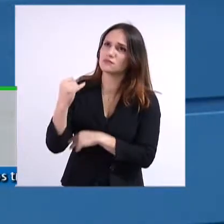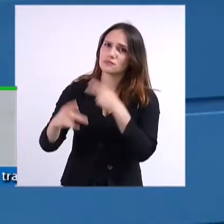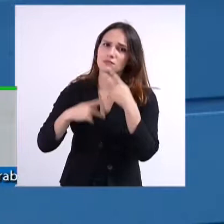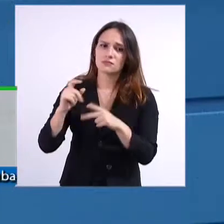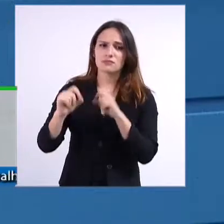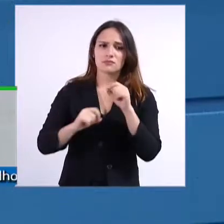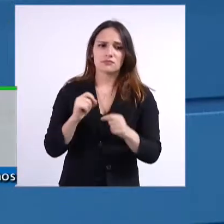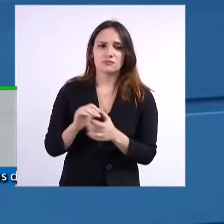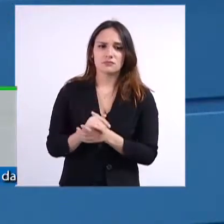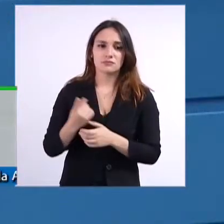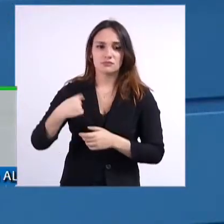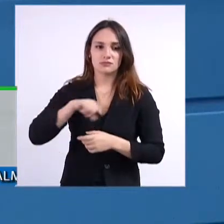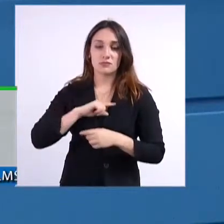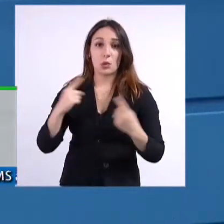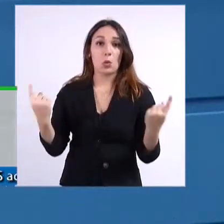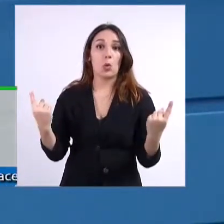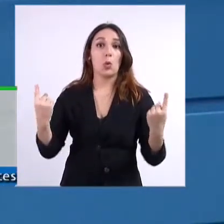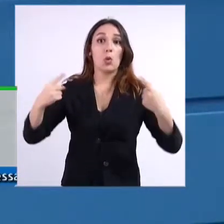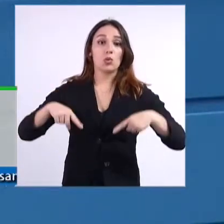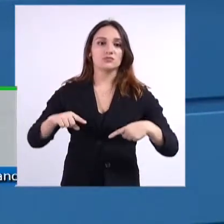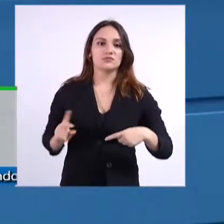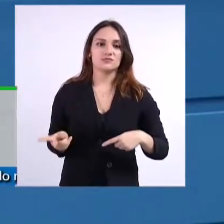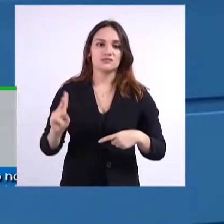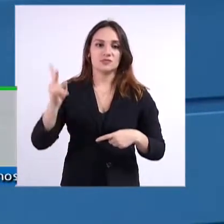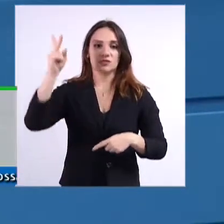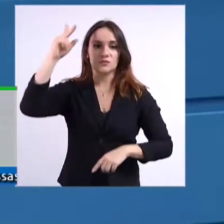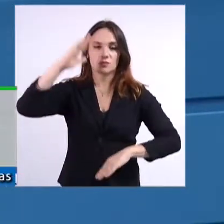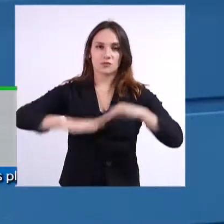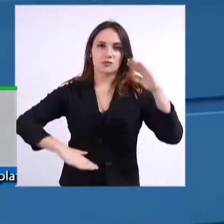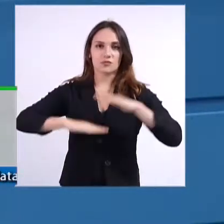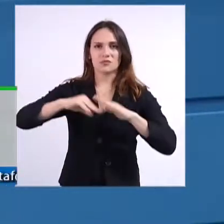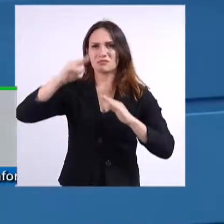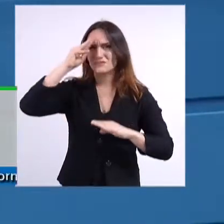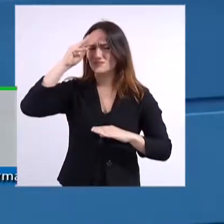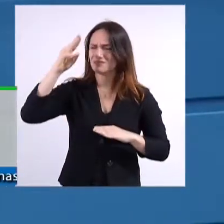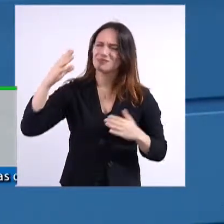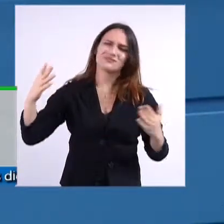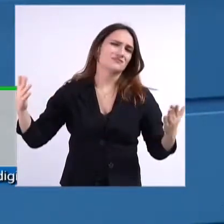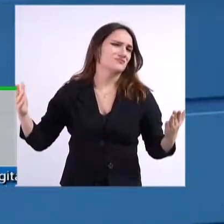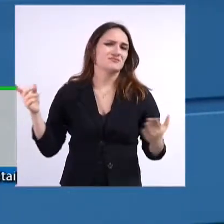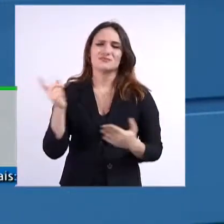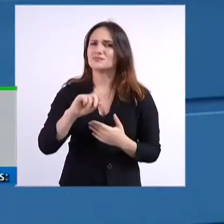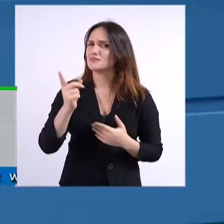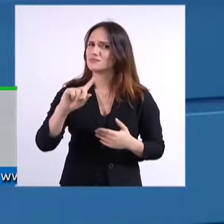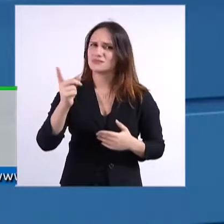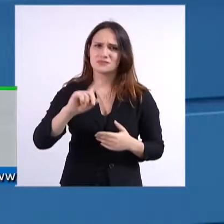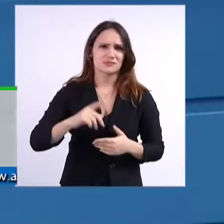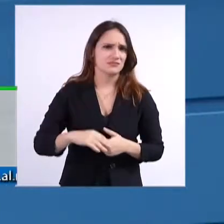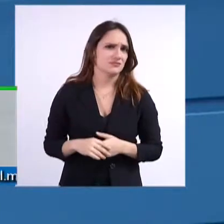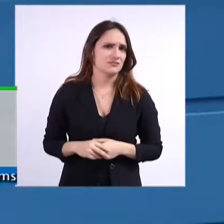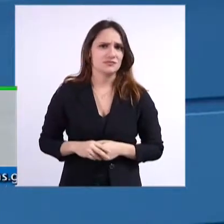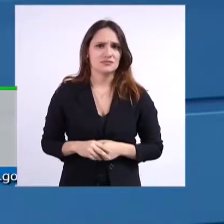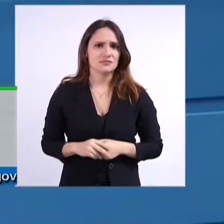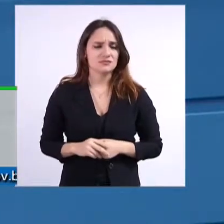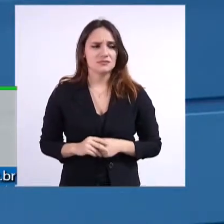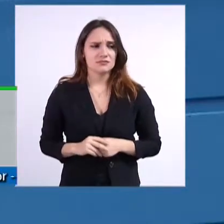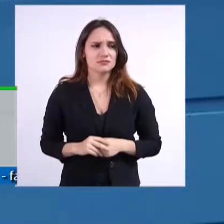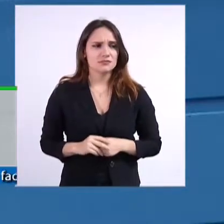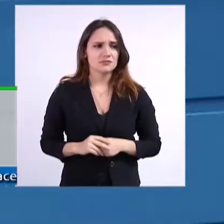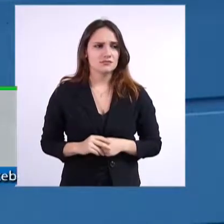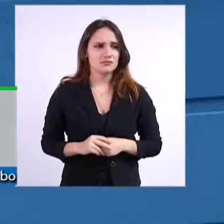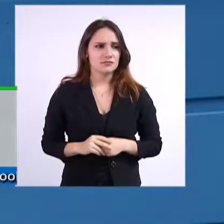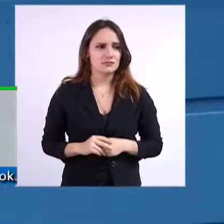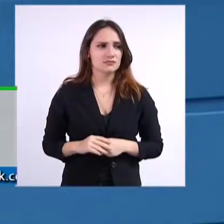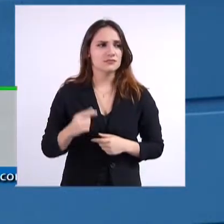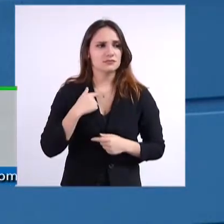nós não somos contra a valorização da carreira dos militares, de forma alguma, né? Eu